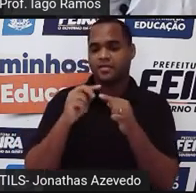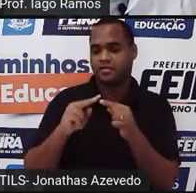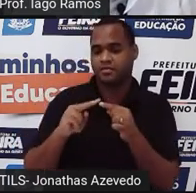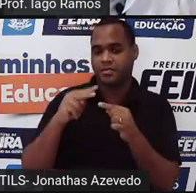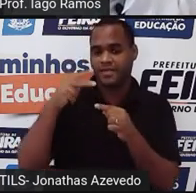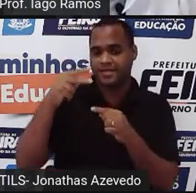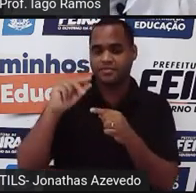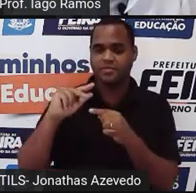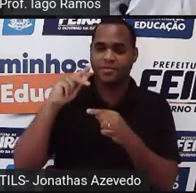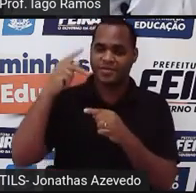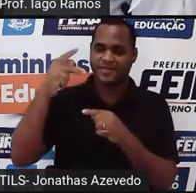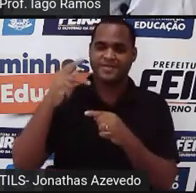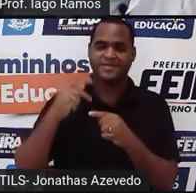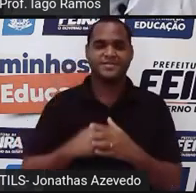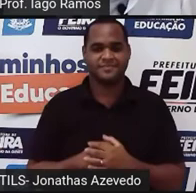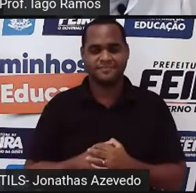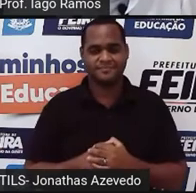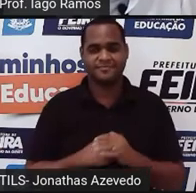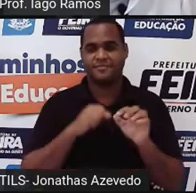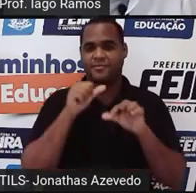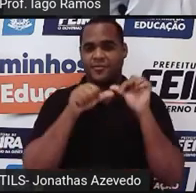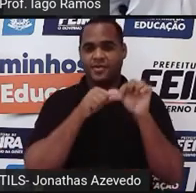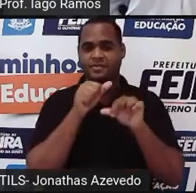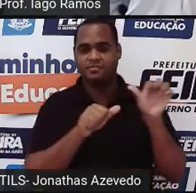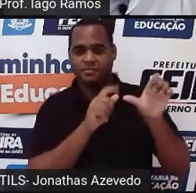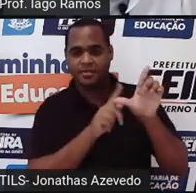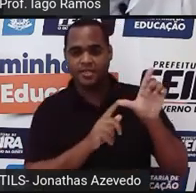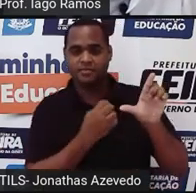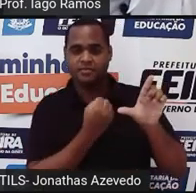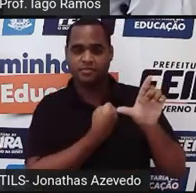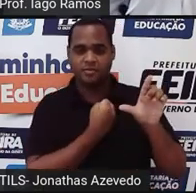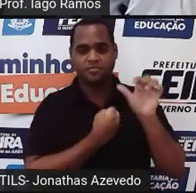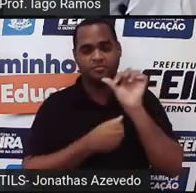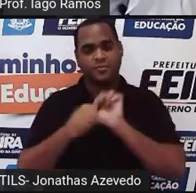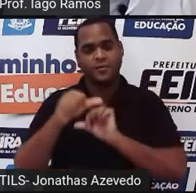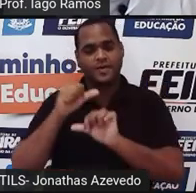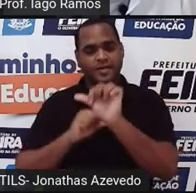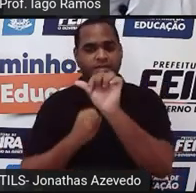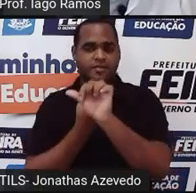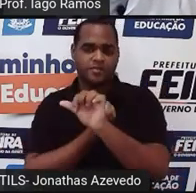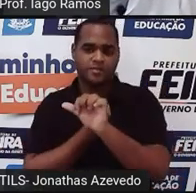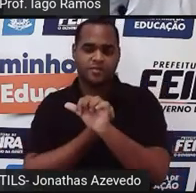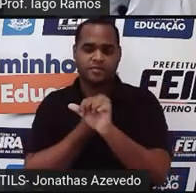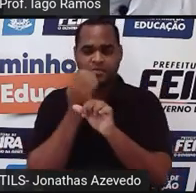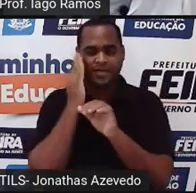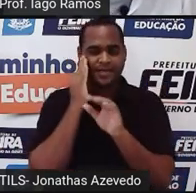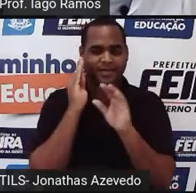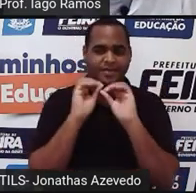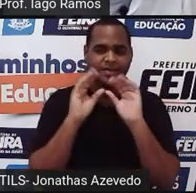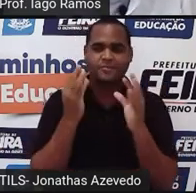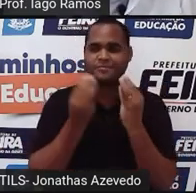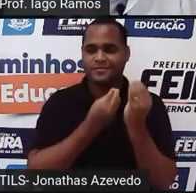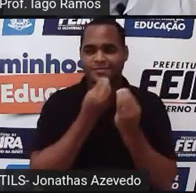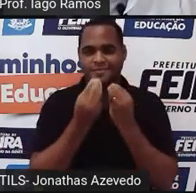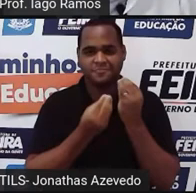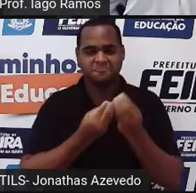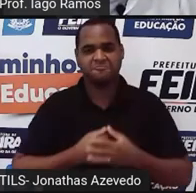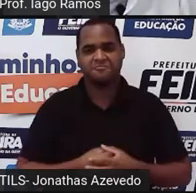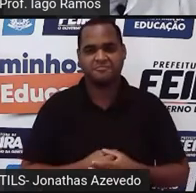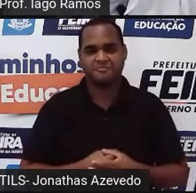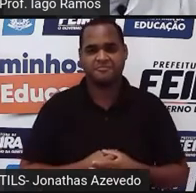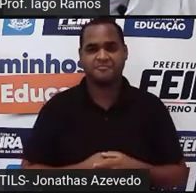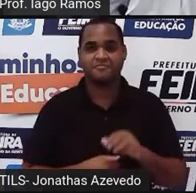potência então eu vou trocar ele aquelas letras ou números para a gente entender direitinho como é que funciona já